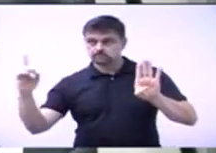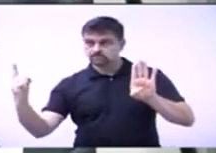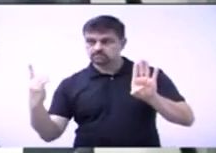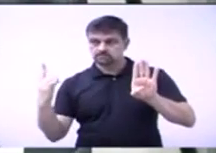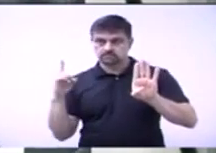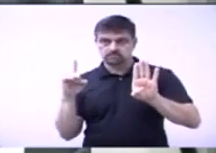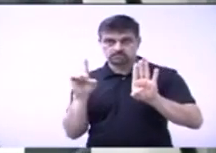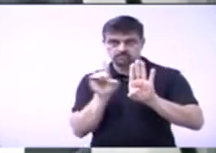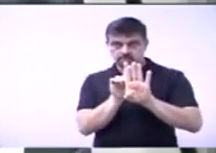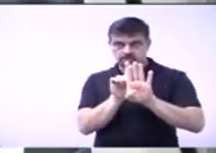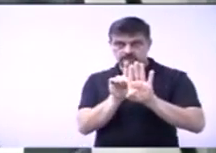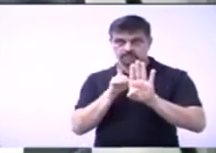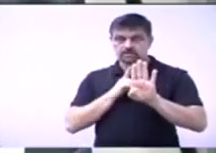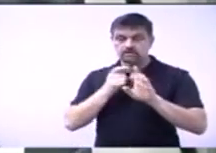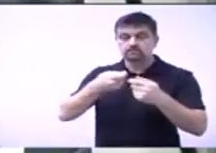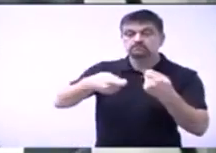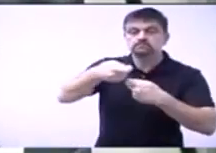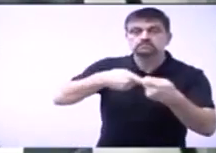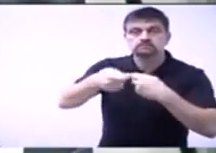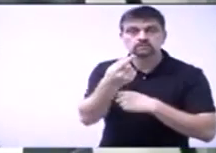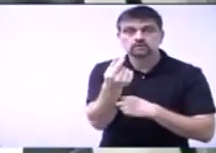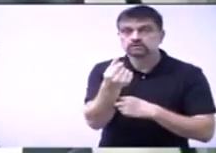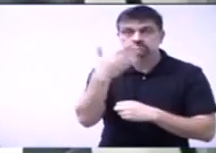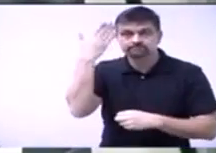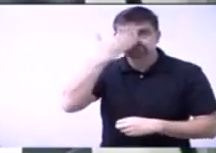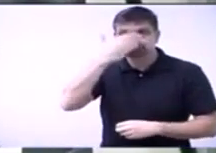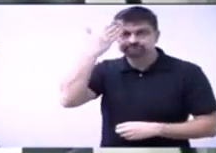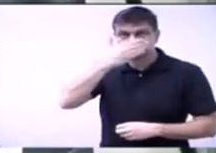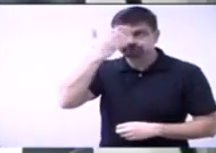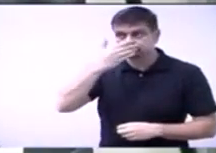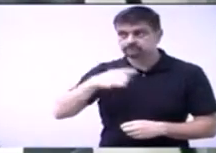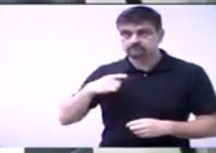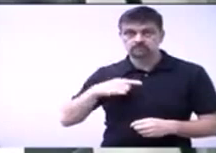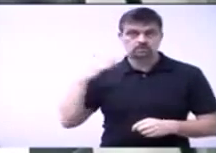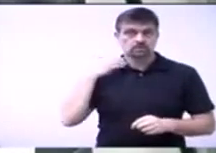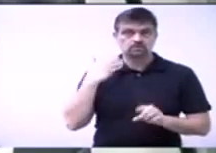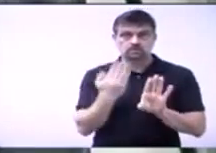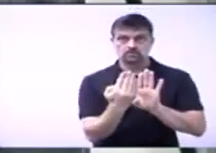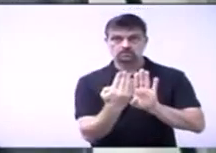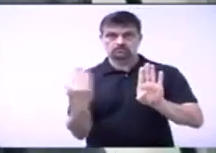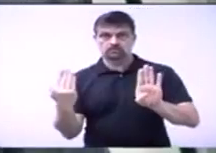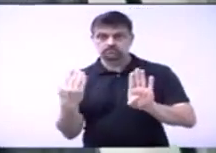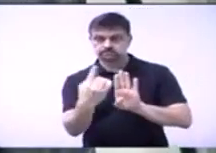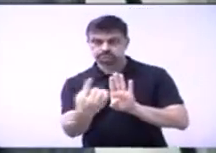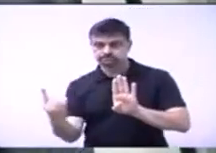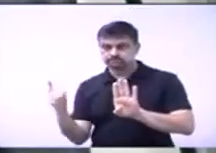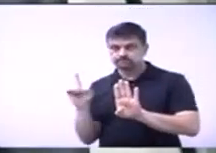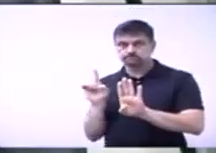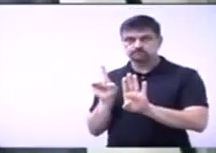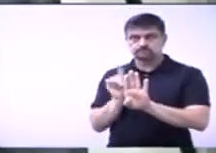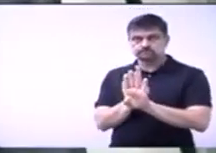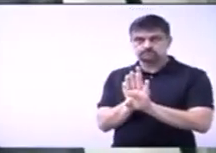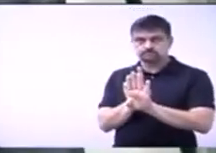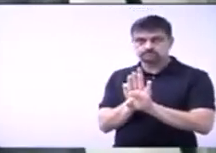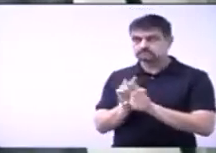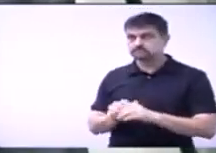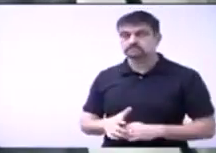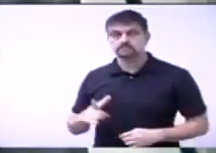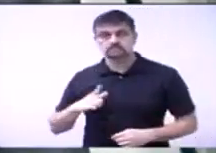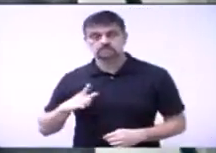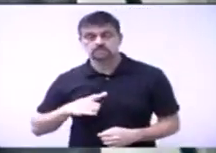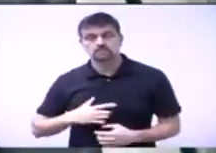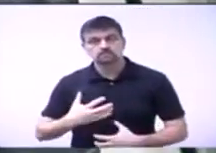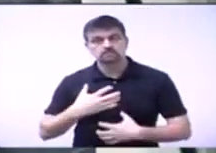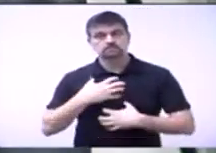a separação da área de espera para atendimento com guichê de caixas nas agências bancárias do município. Então, assim, me